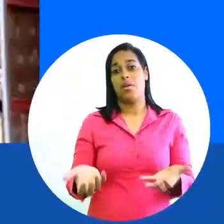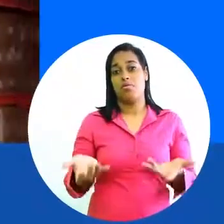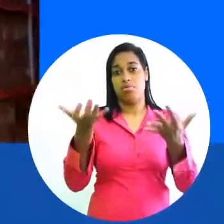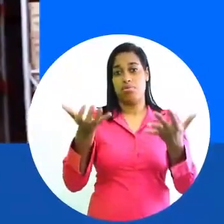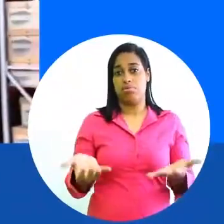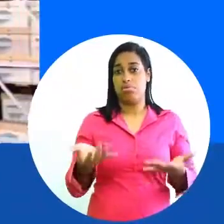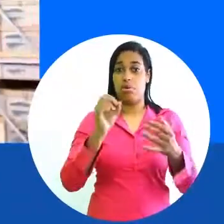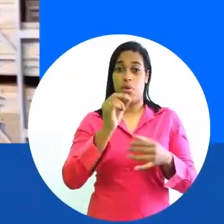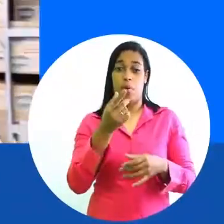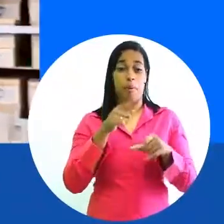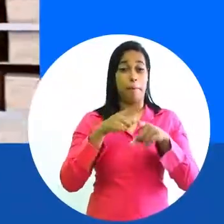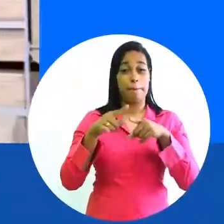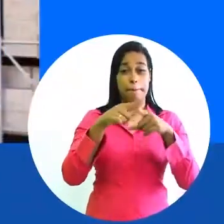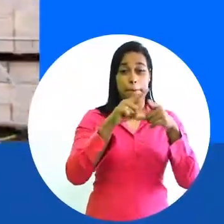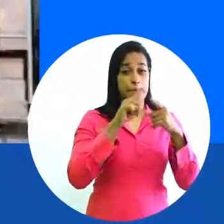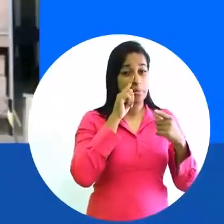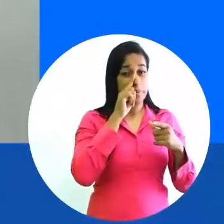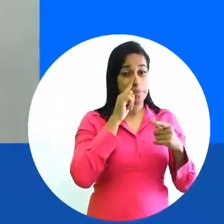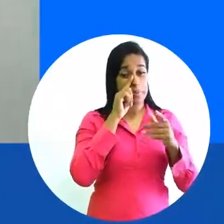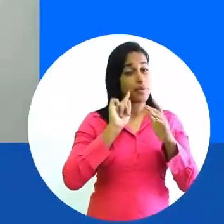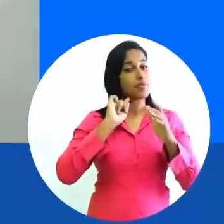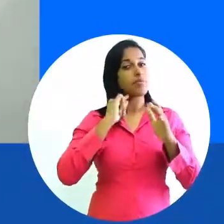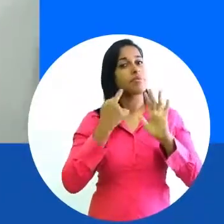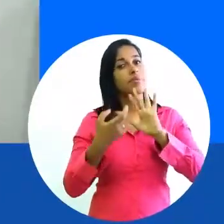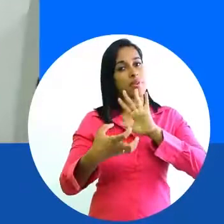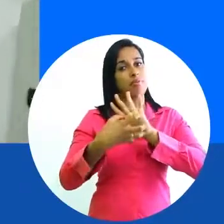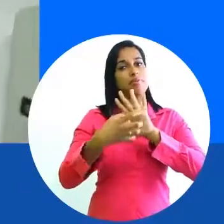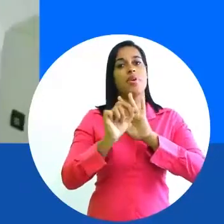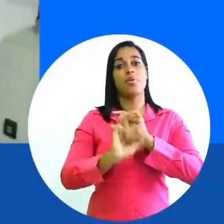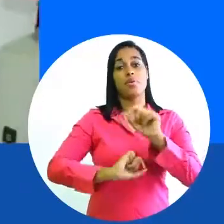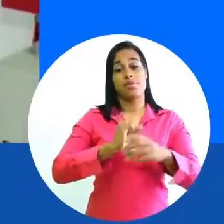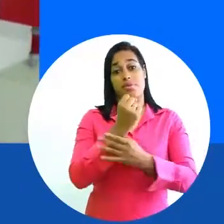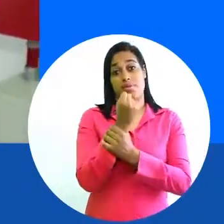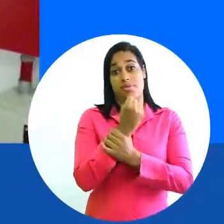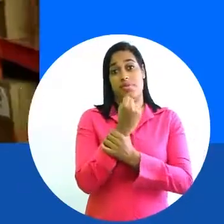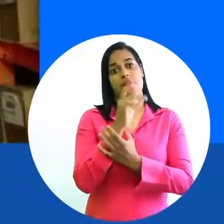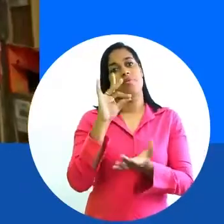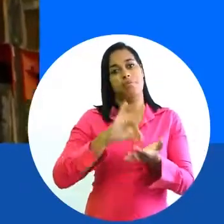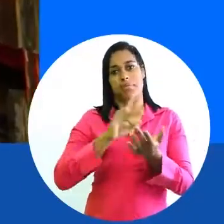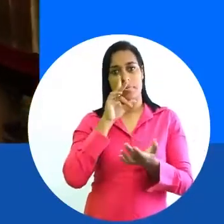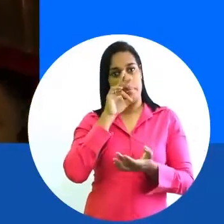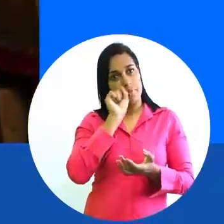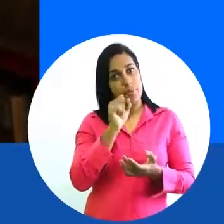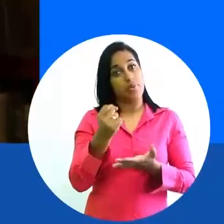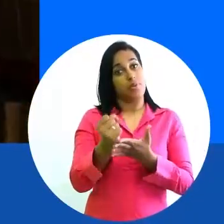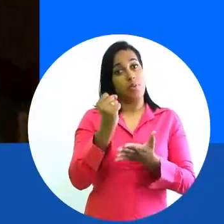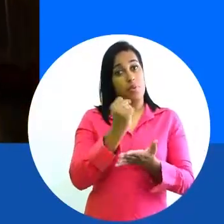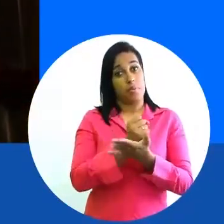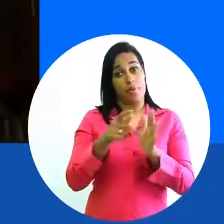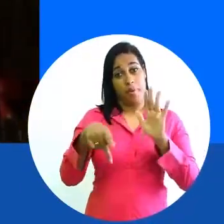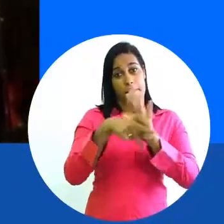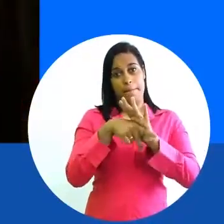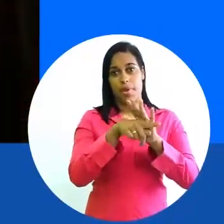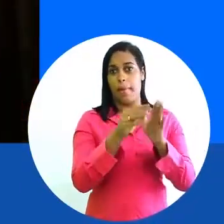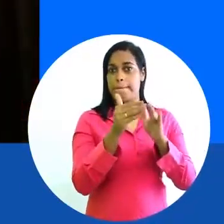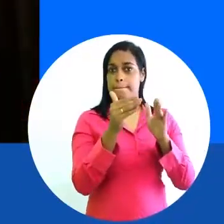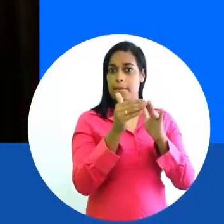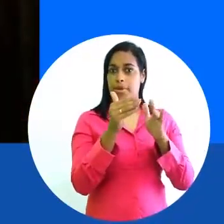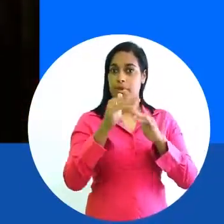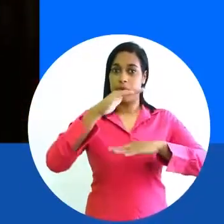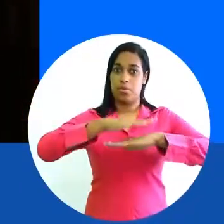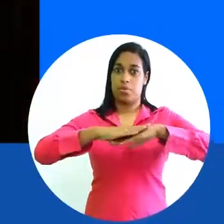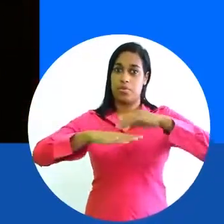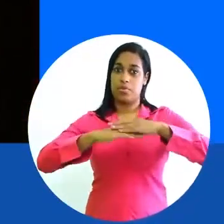ou ameaça a essa papelada toda, o nível de segurança é altíssimo. Quando um documento original é solicitado, um